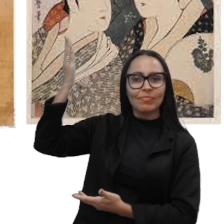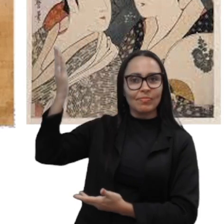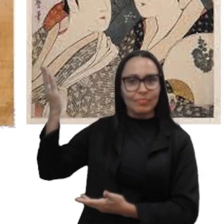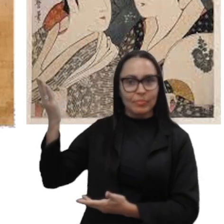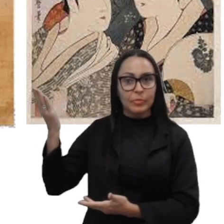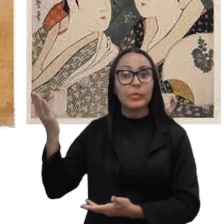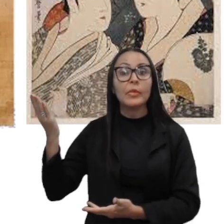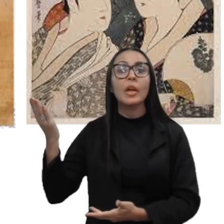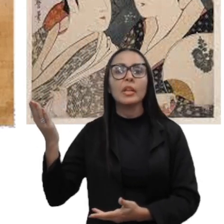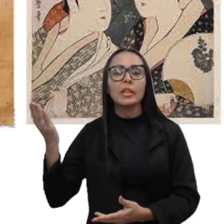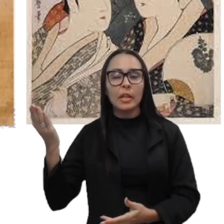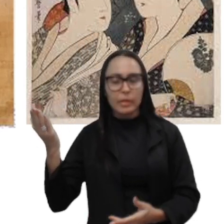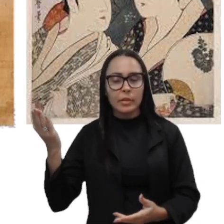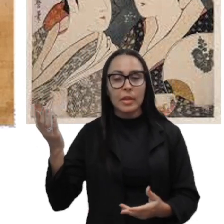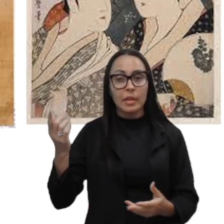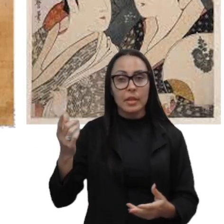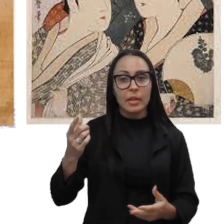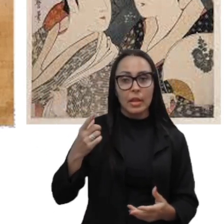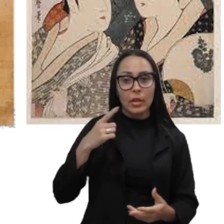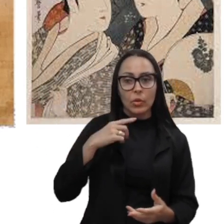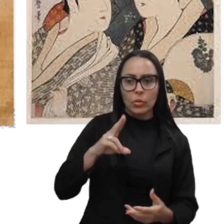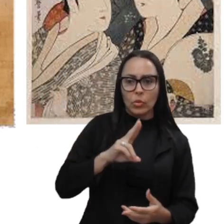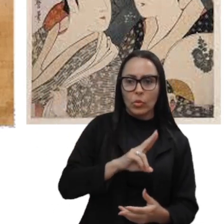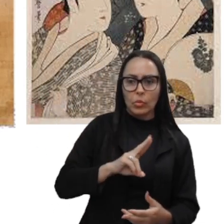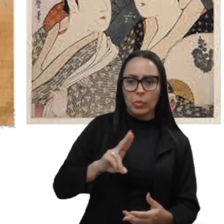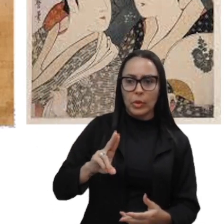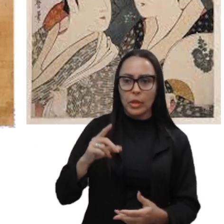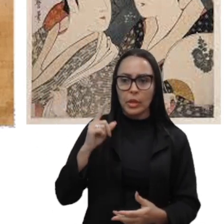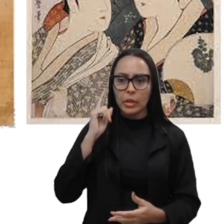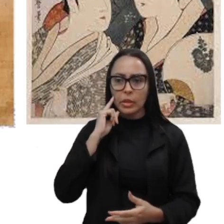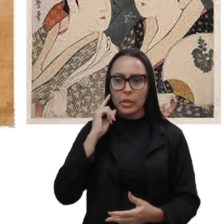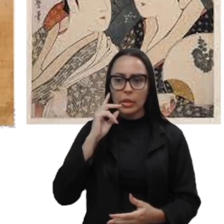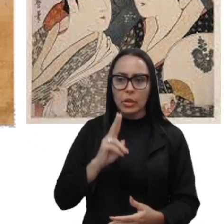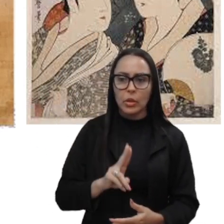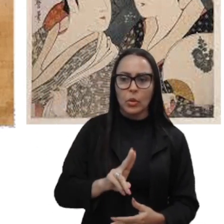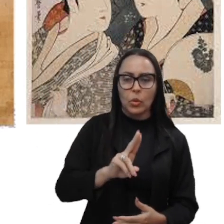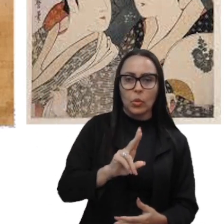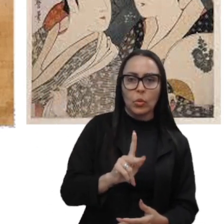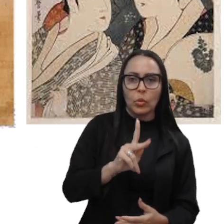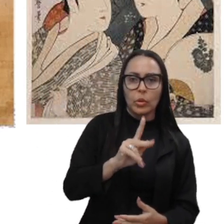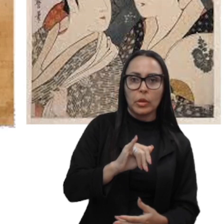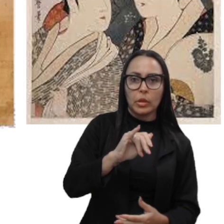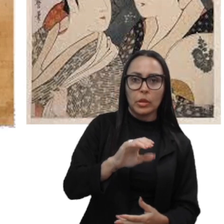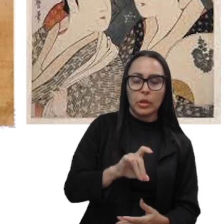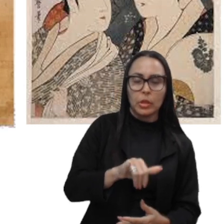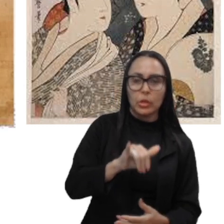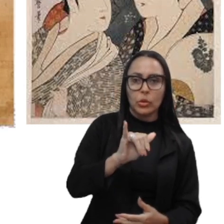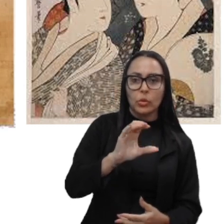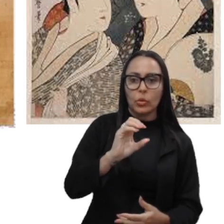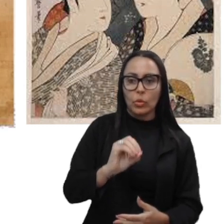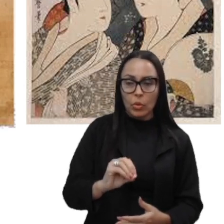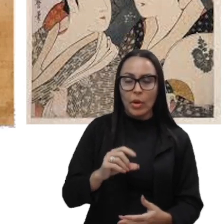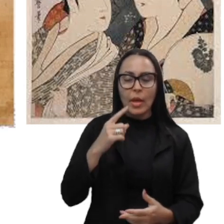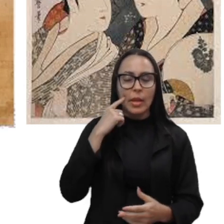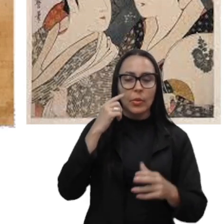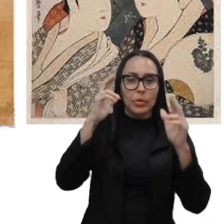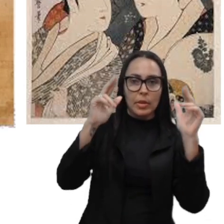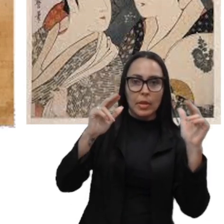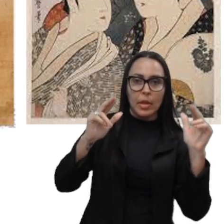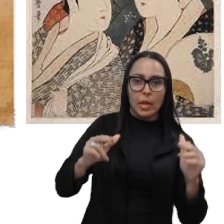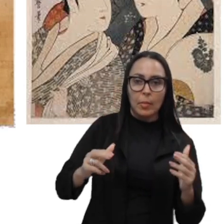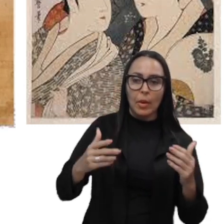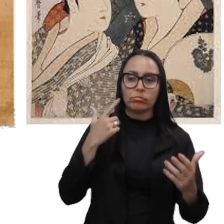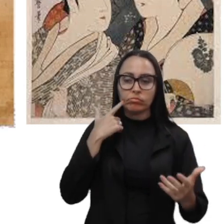japonesas, elas são chamadas de ukiyo-e. Elas representavam, né, temas diversos do cotidiano japonês